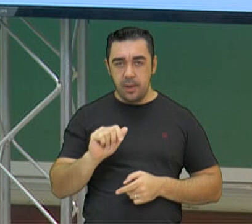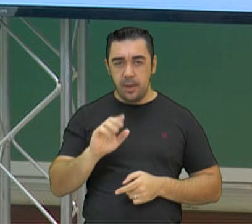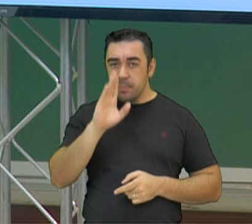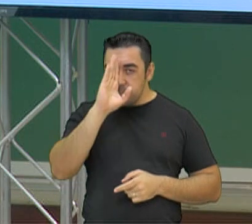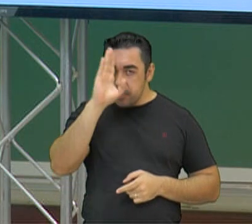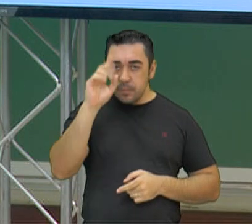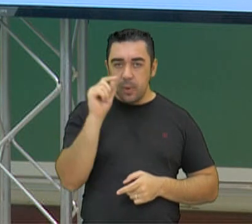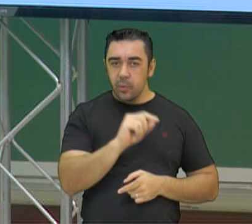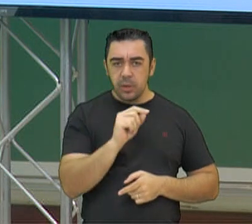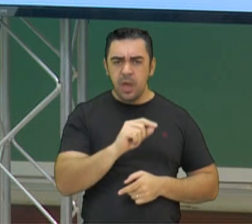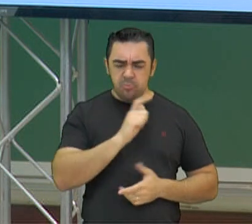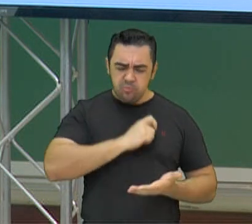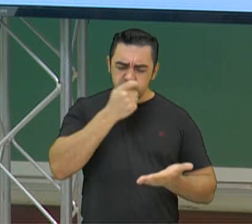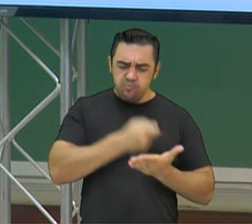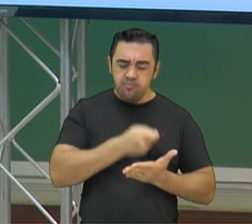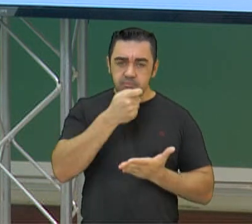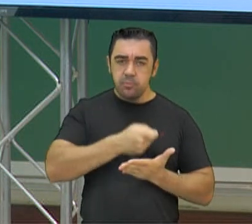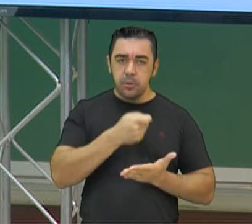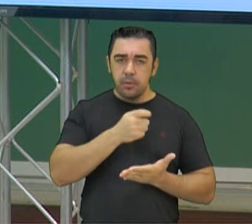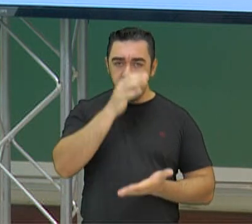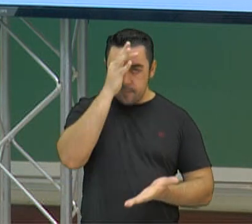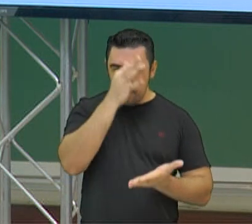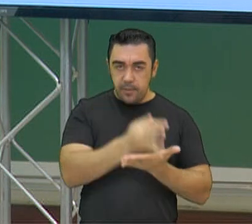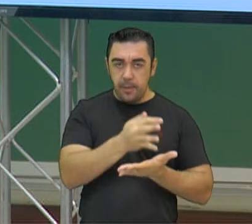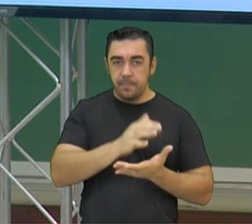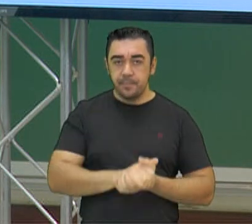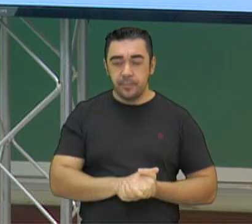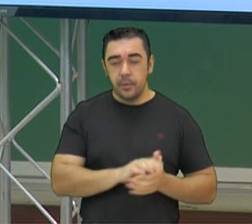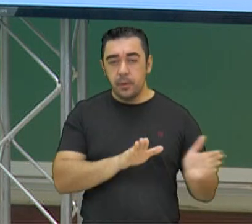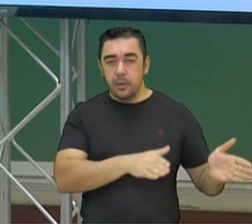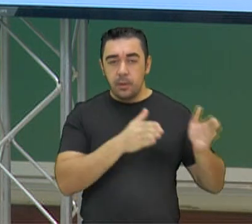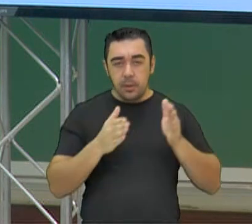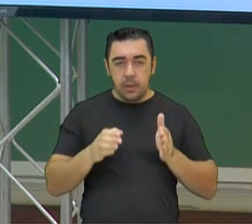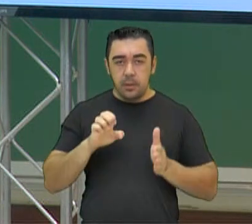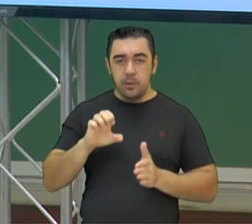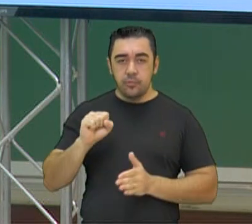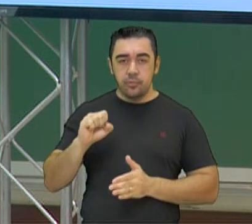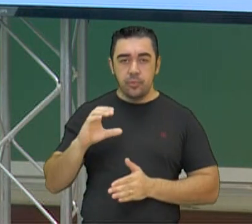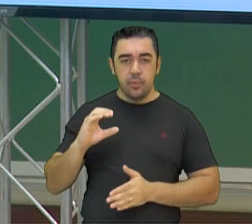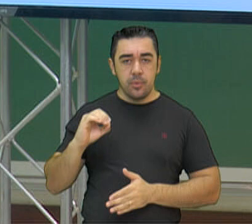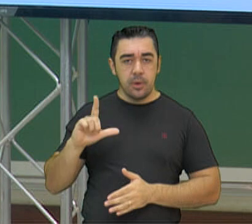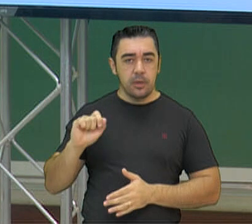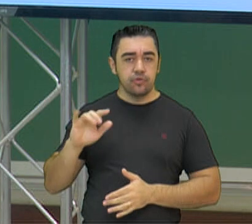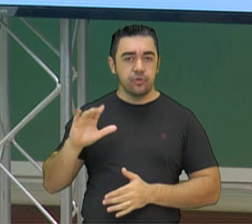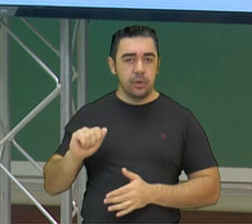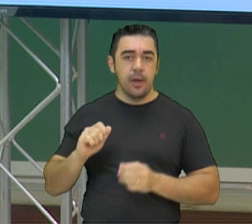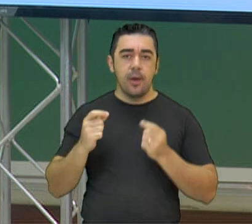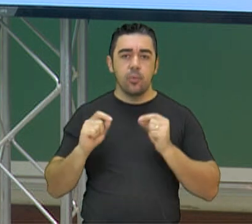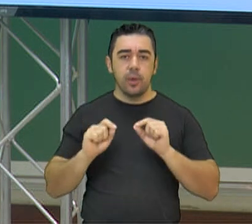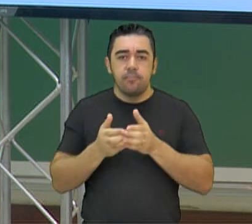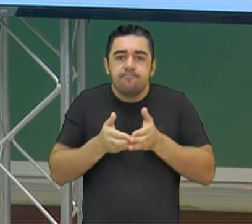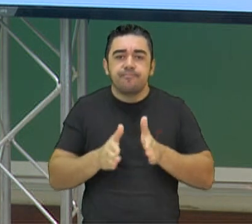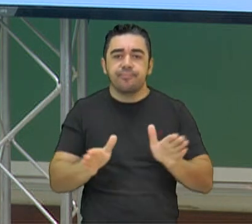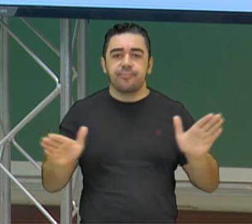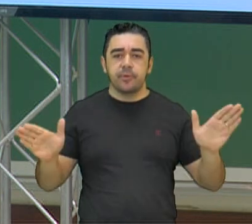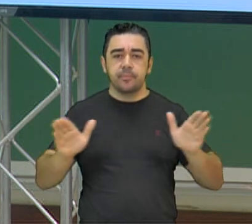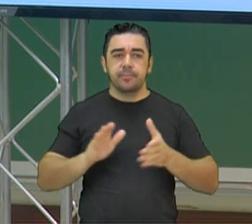dela, é a consolidação. Aí depois a escolástica vem essa questão da expansão.